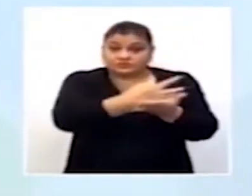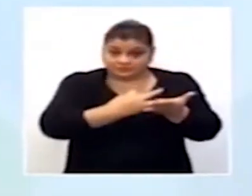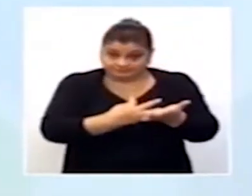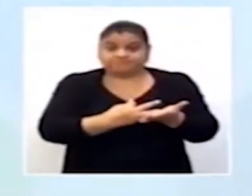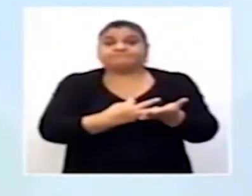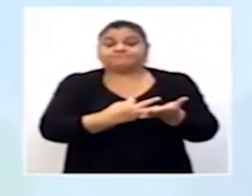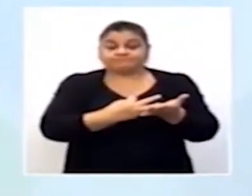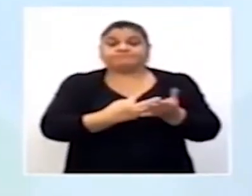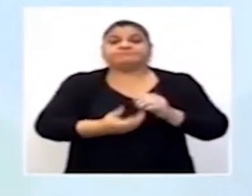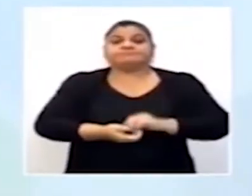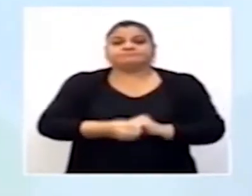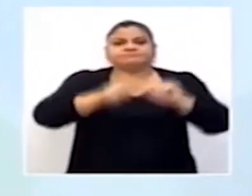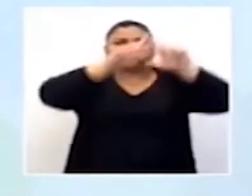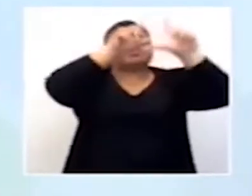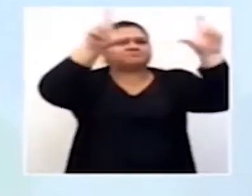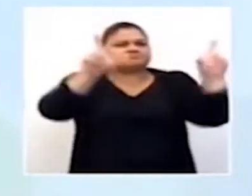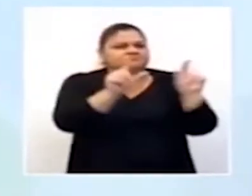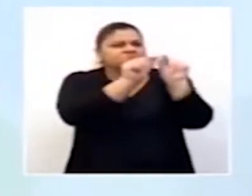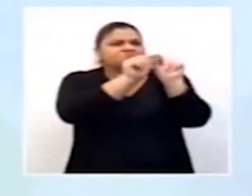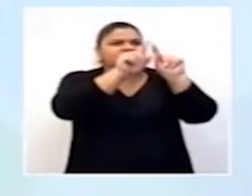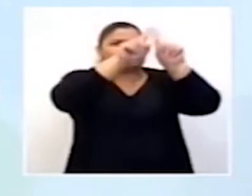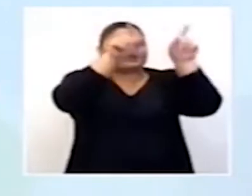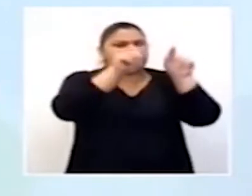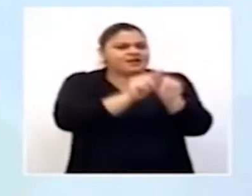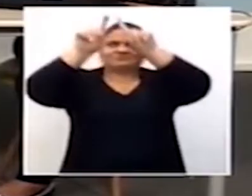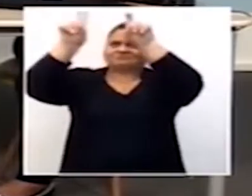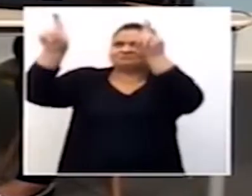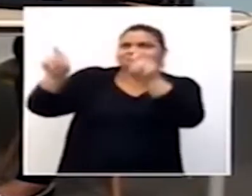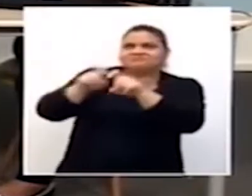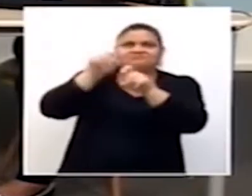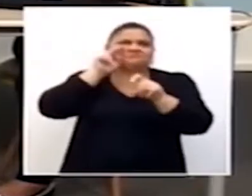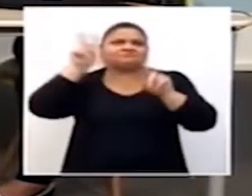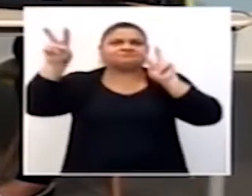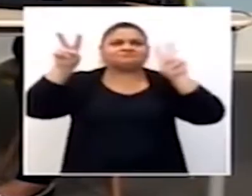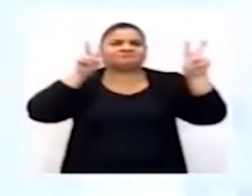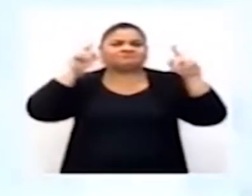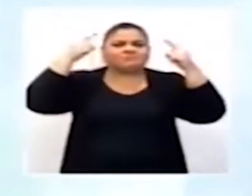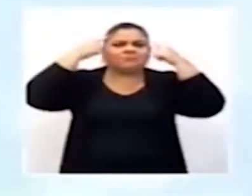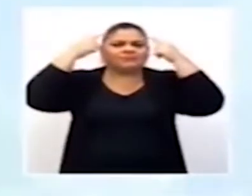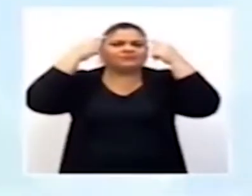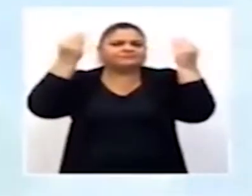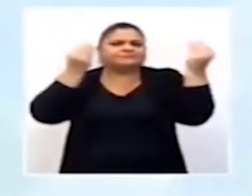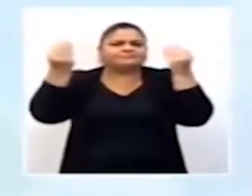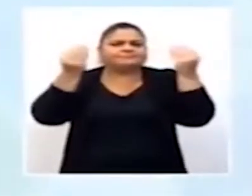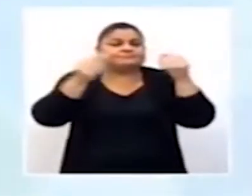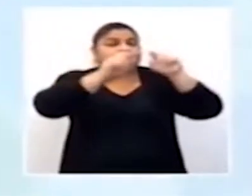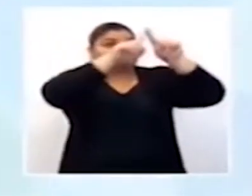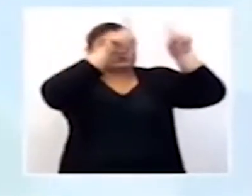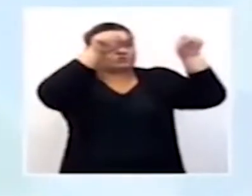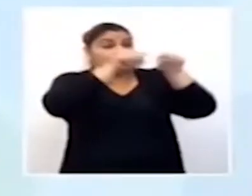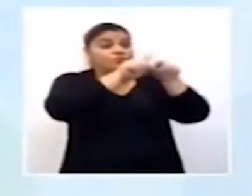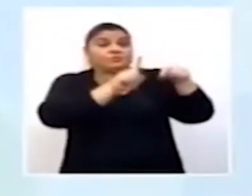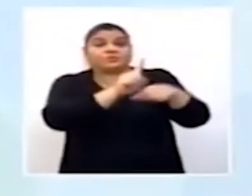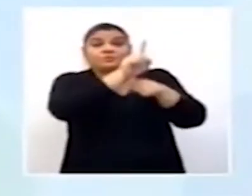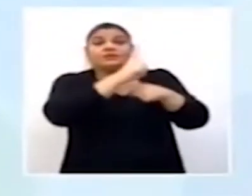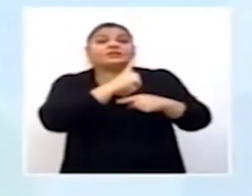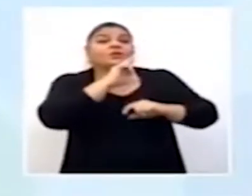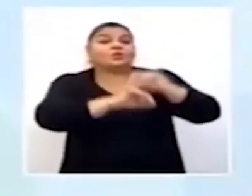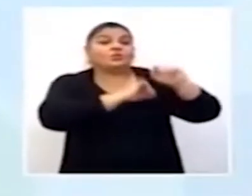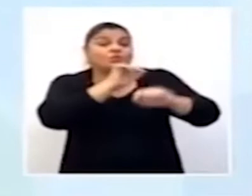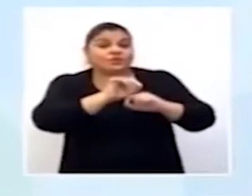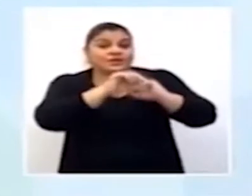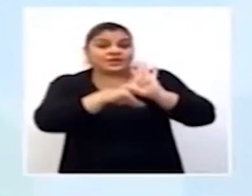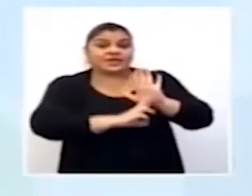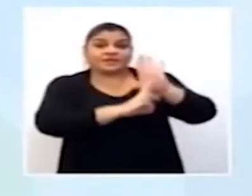os balões observa em como os balões aparecem no Cartoon Vamos só pensar nos balões o primeiro balão nós temos o que